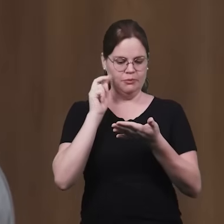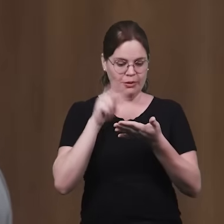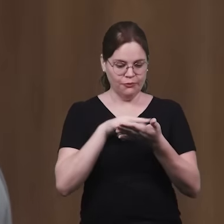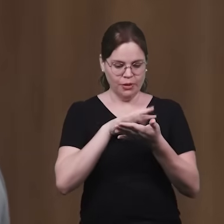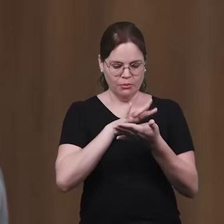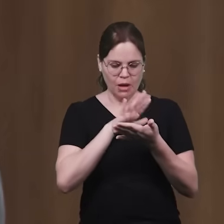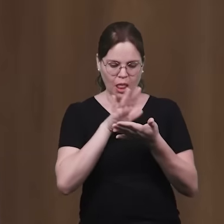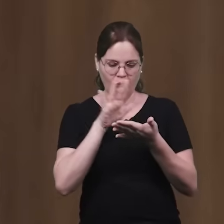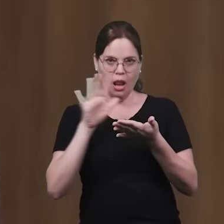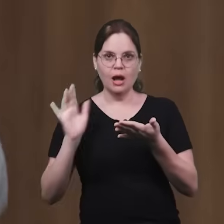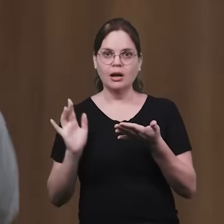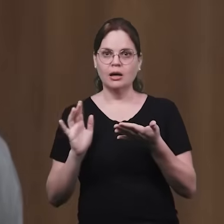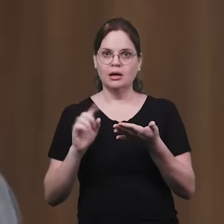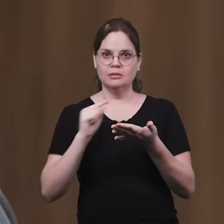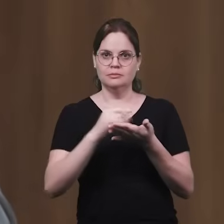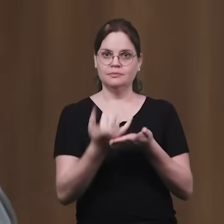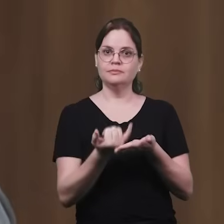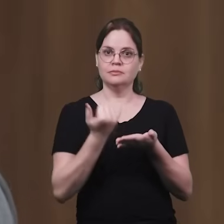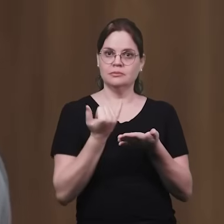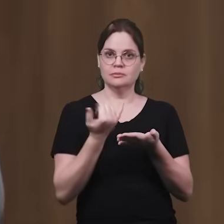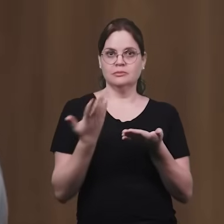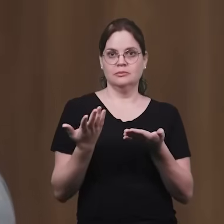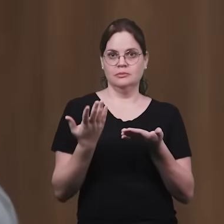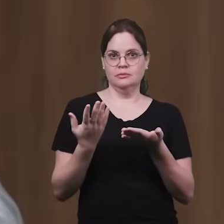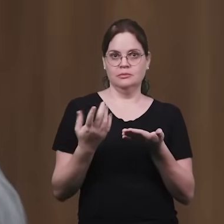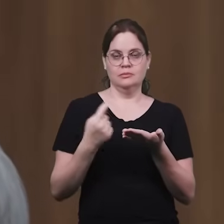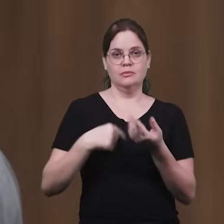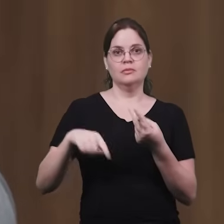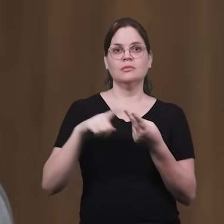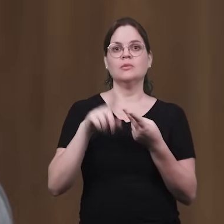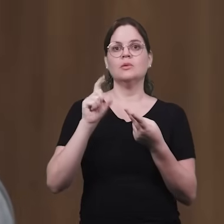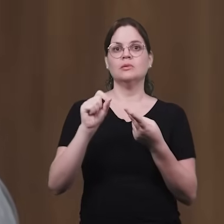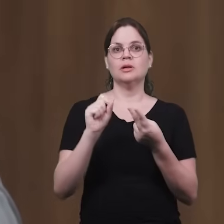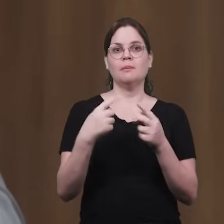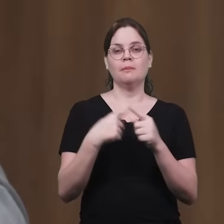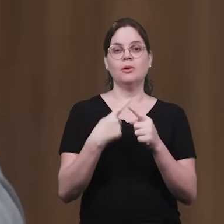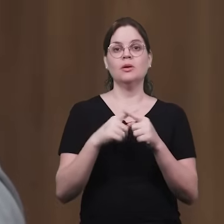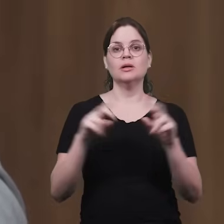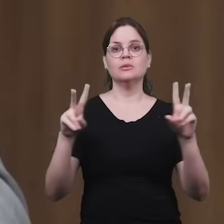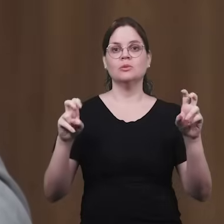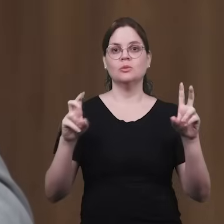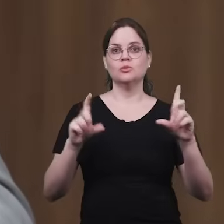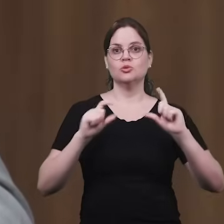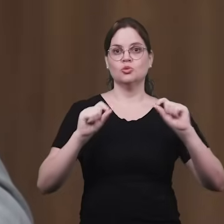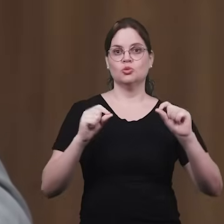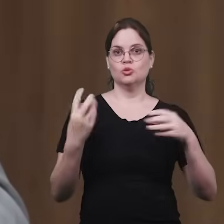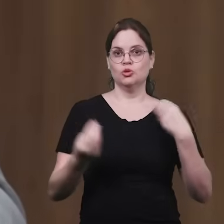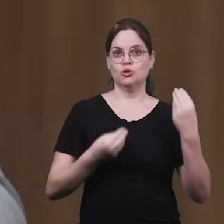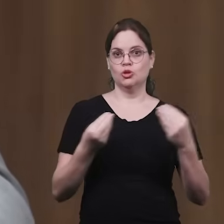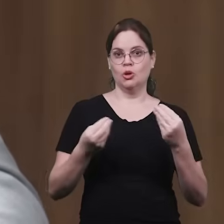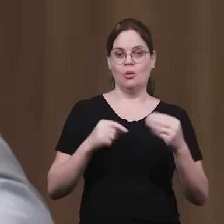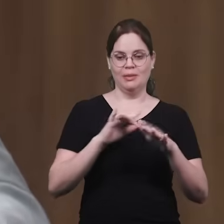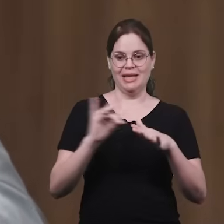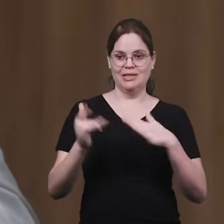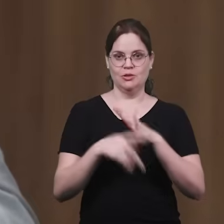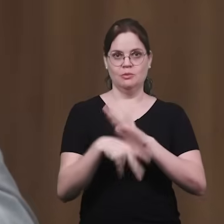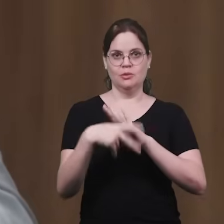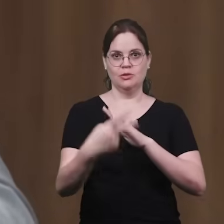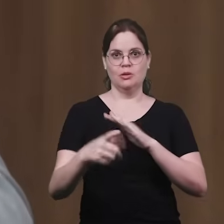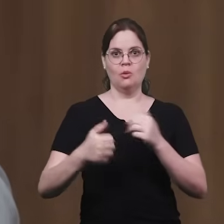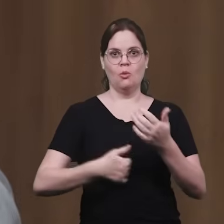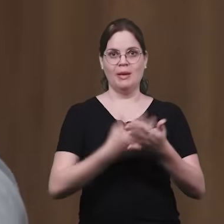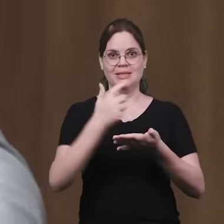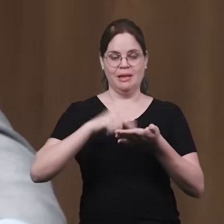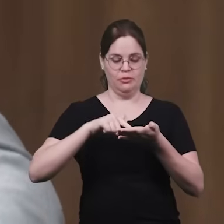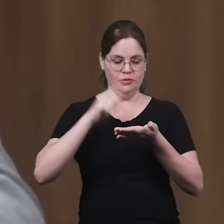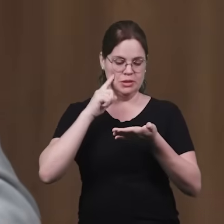primeiro momento, ele consegue te passar uma mensagem que ele quer te passar. Segundo, porque do ponto de vista do alcance dele na rede social,